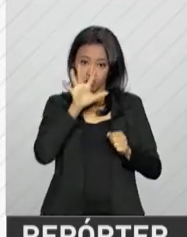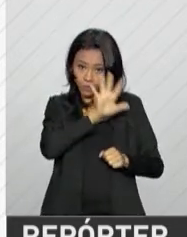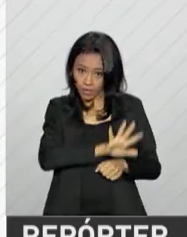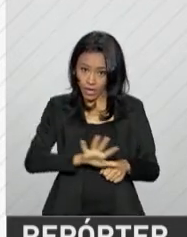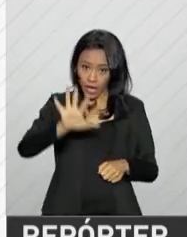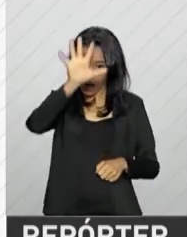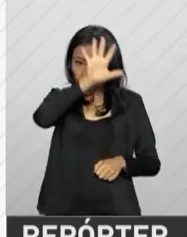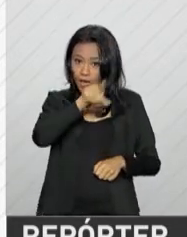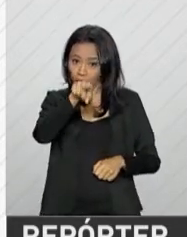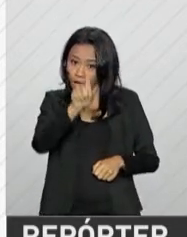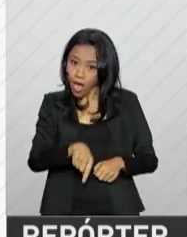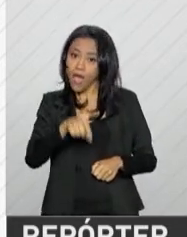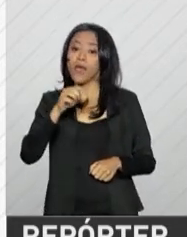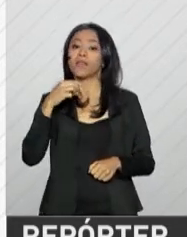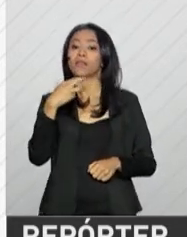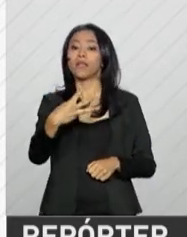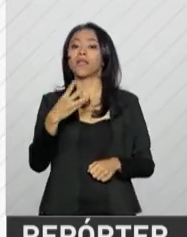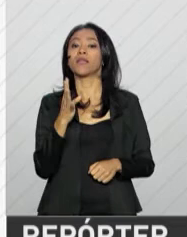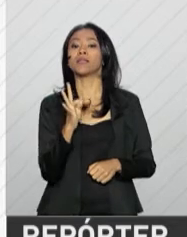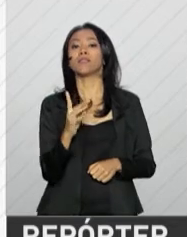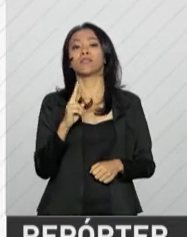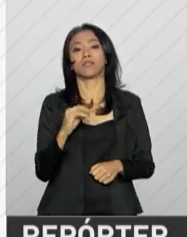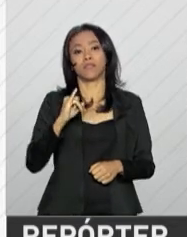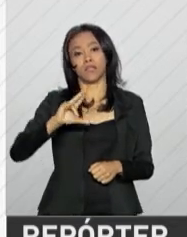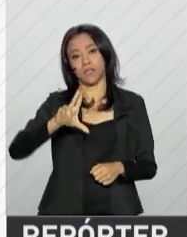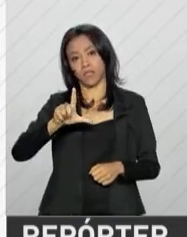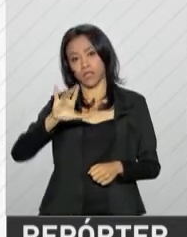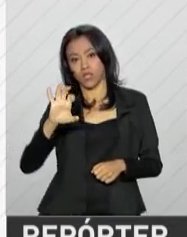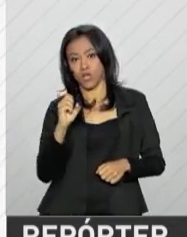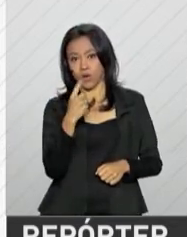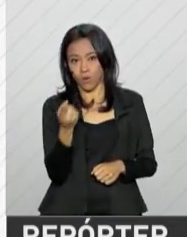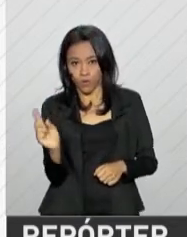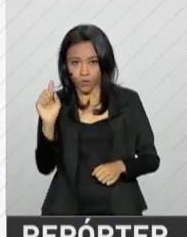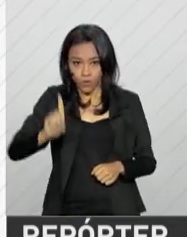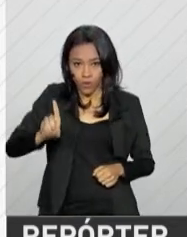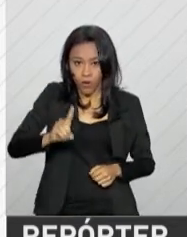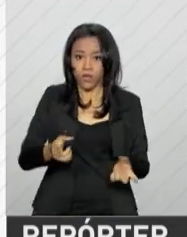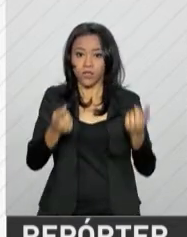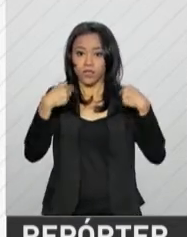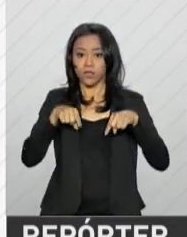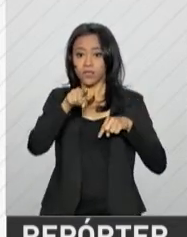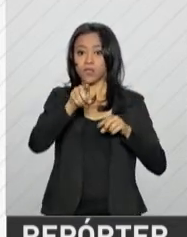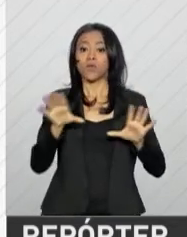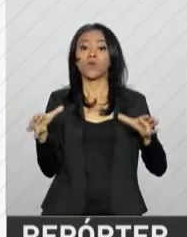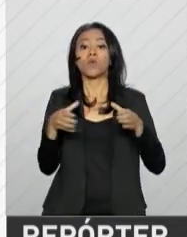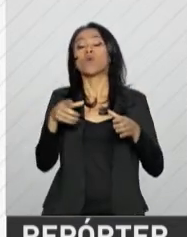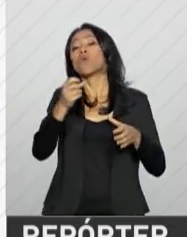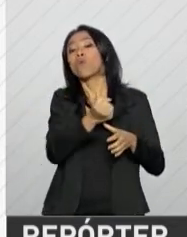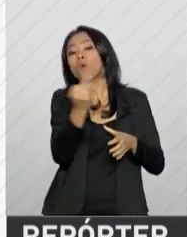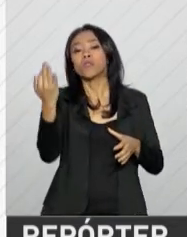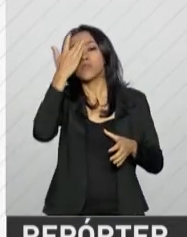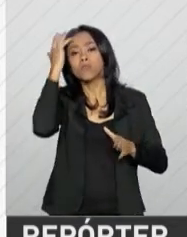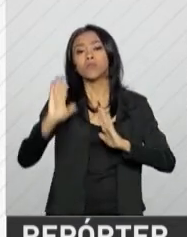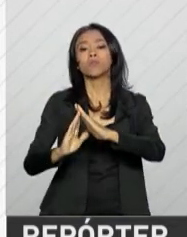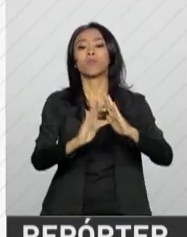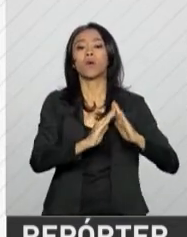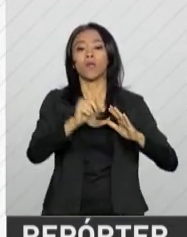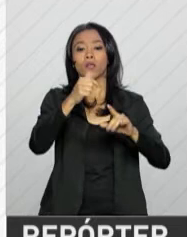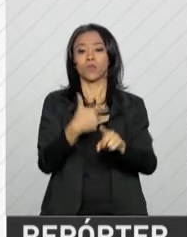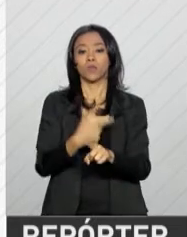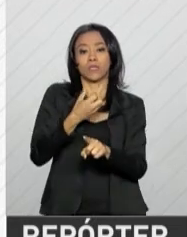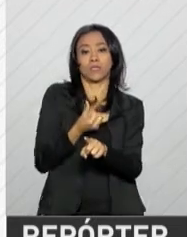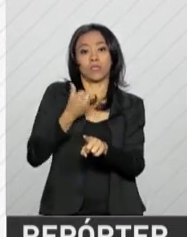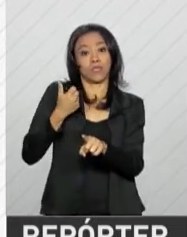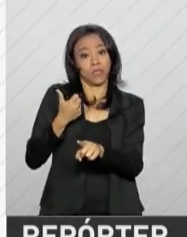é de cerca de 3 trilhões de dólares a população total do bloco é de 262 milhões de habitantes